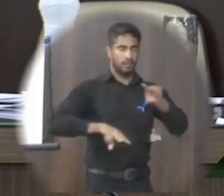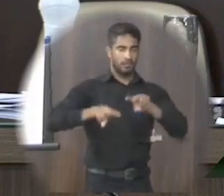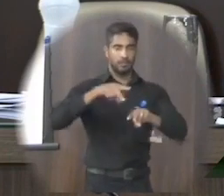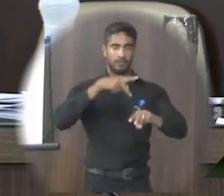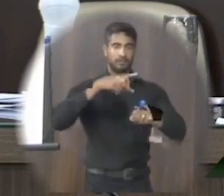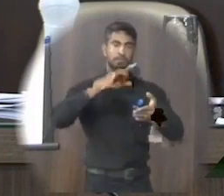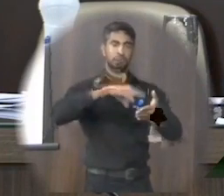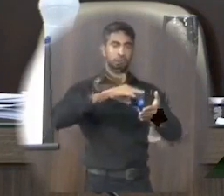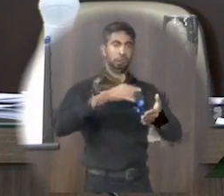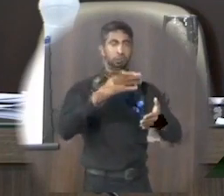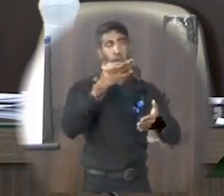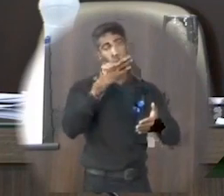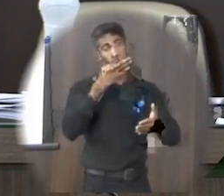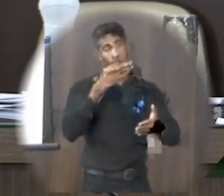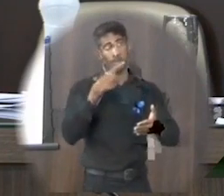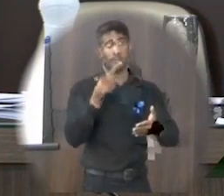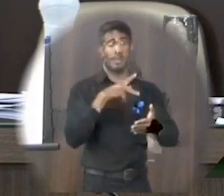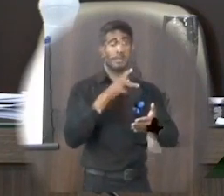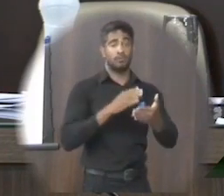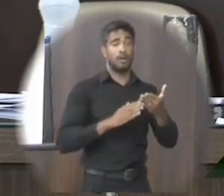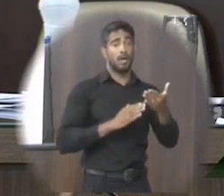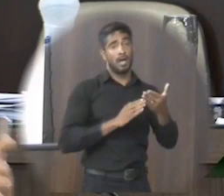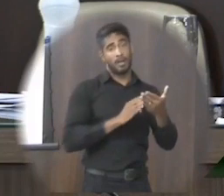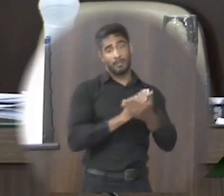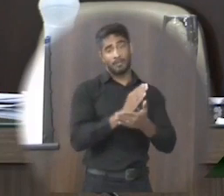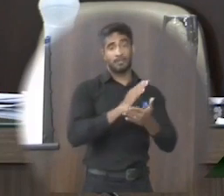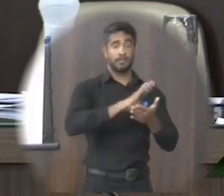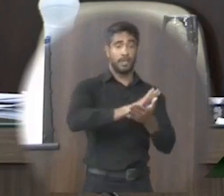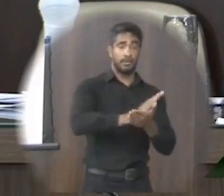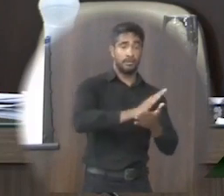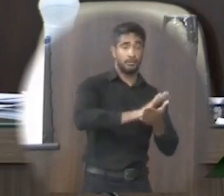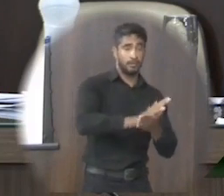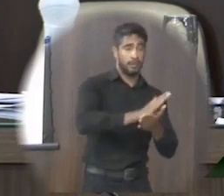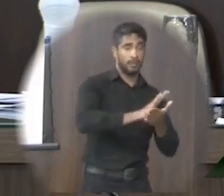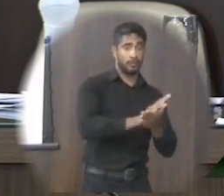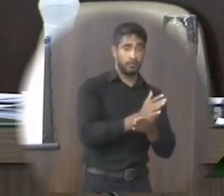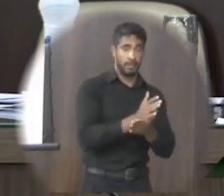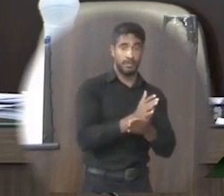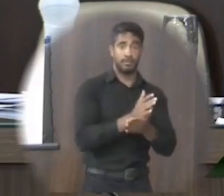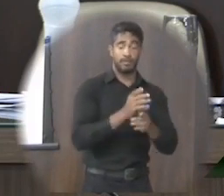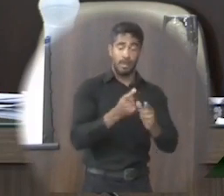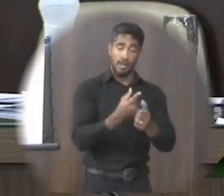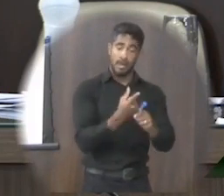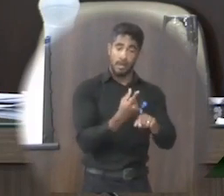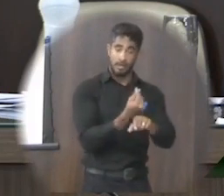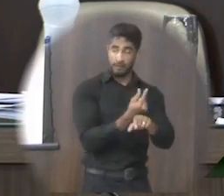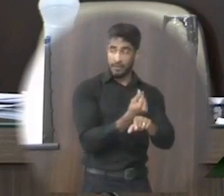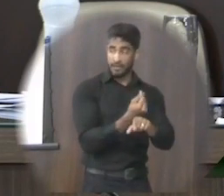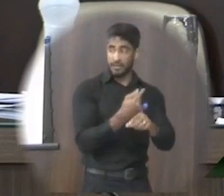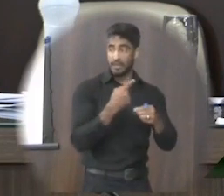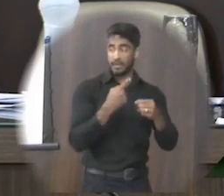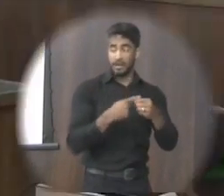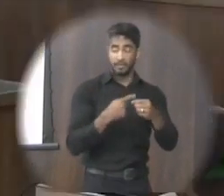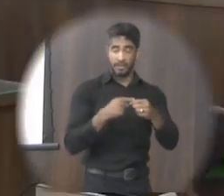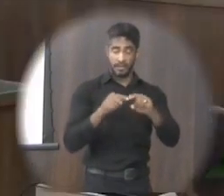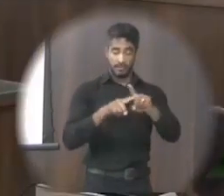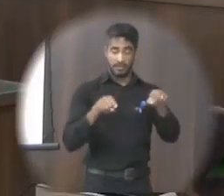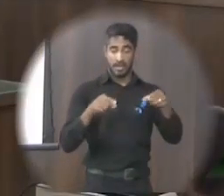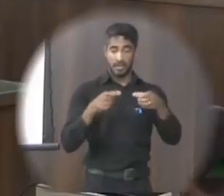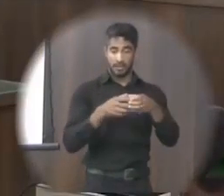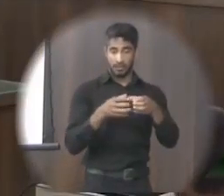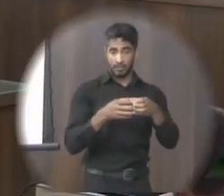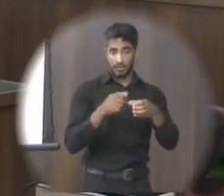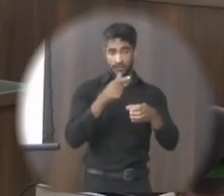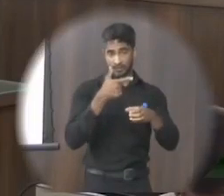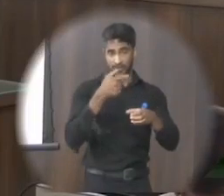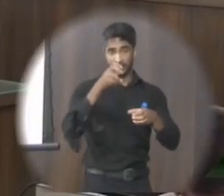matéria, essa comissão opina pela sua aprovação por não vislumbrar nenhum prejuízo de ordem financeira ao município. Sala da comissão, 25